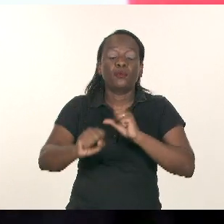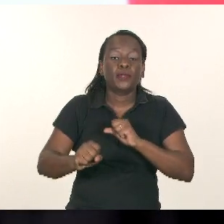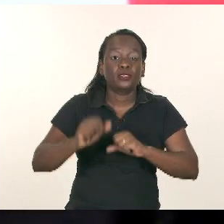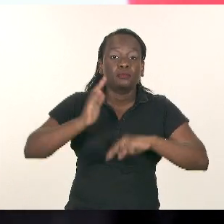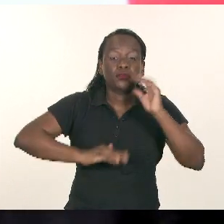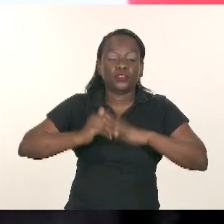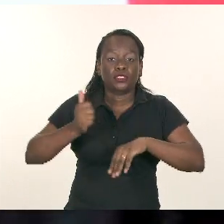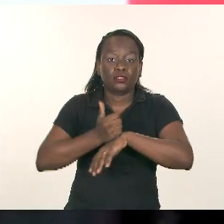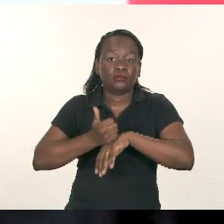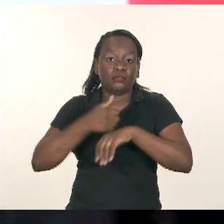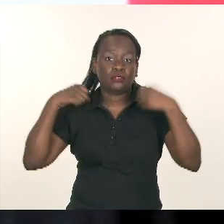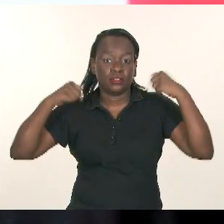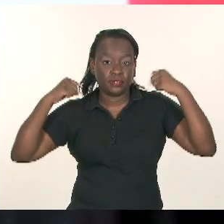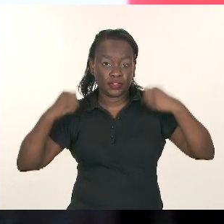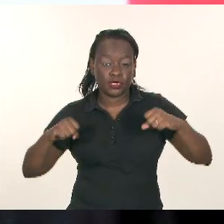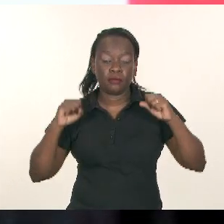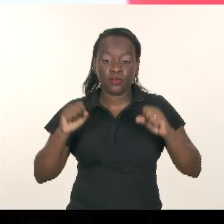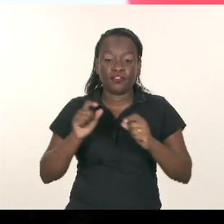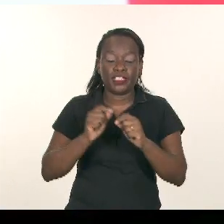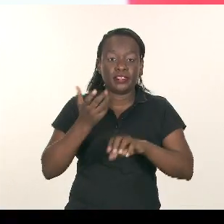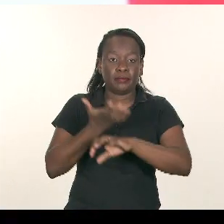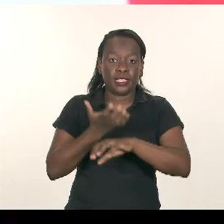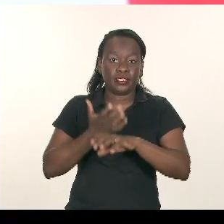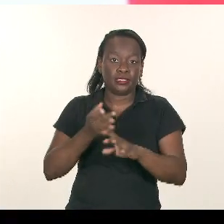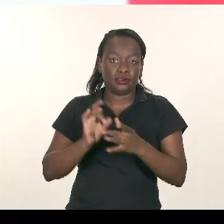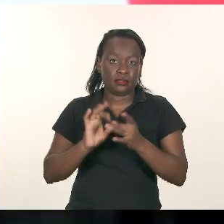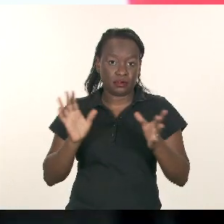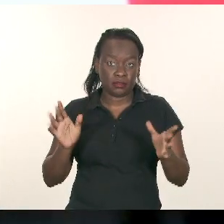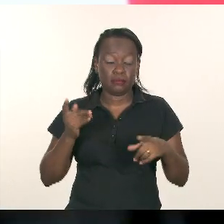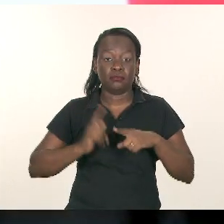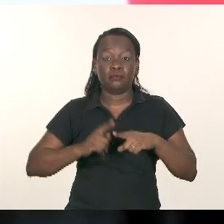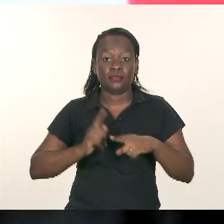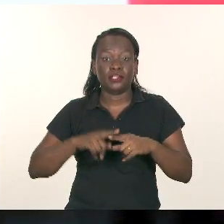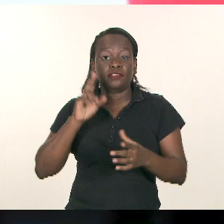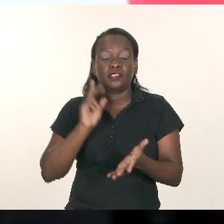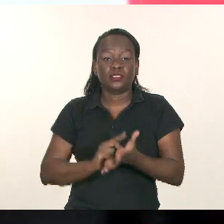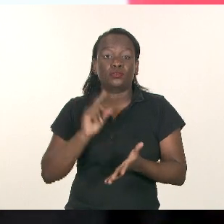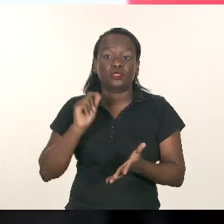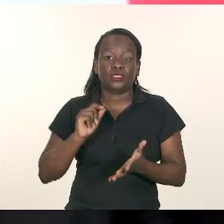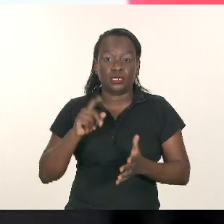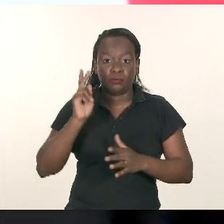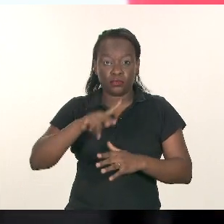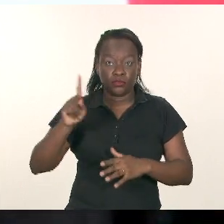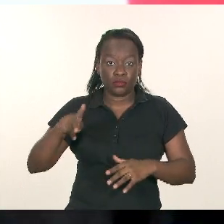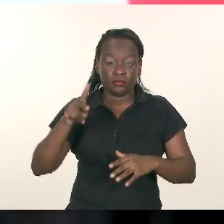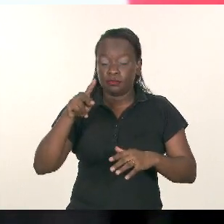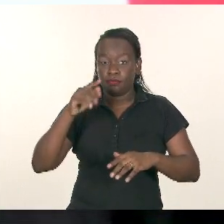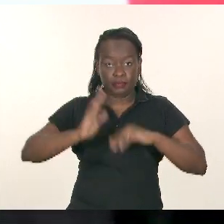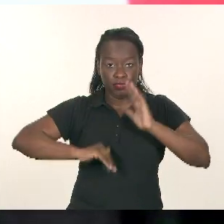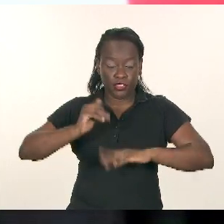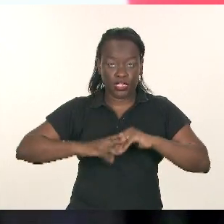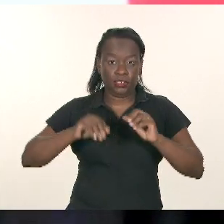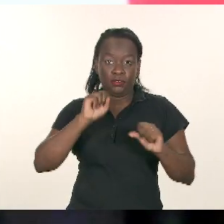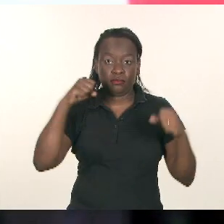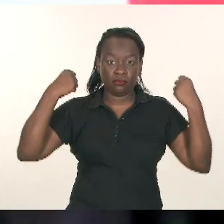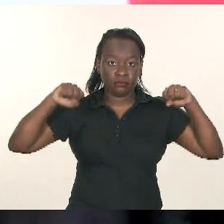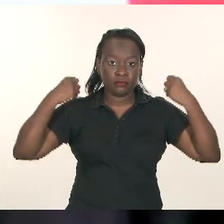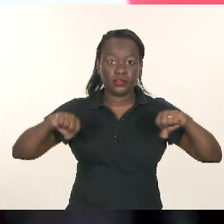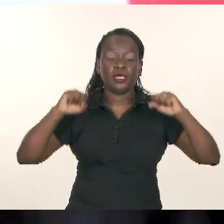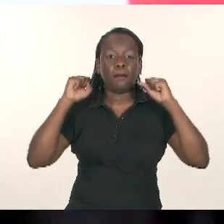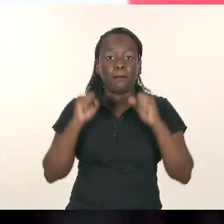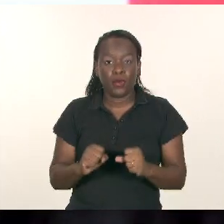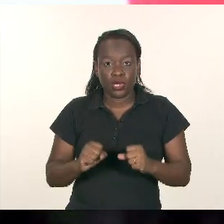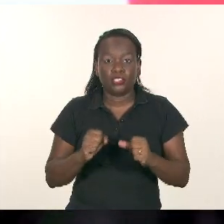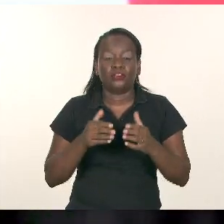profissional de educação física pode se fazer no espaço de praça pública. Porque a verdade é que o profissional de educação física ele pode ser